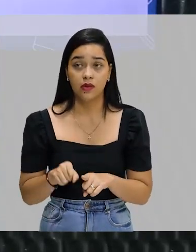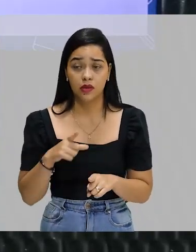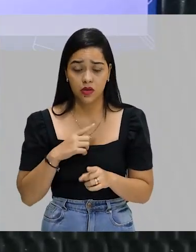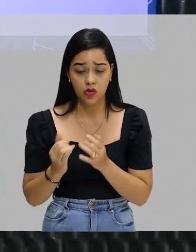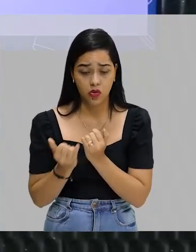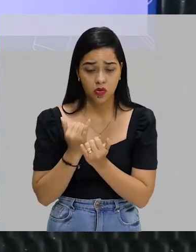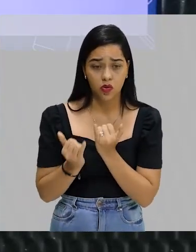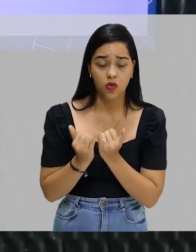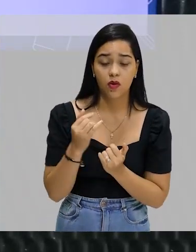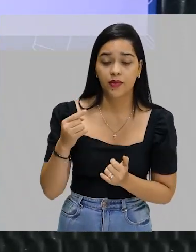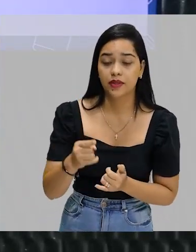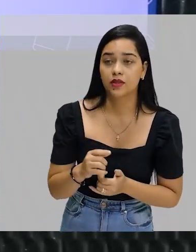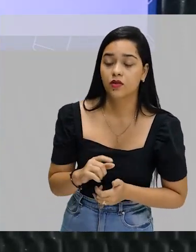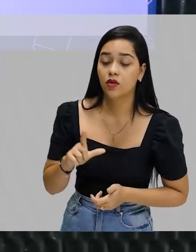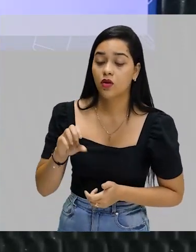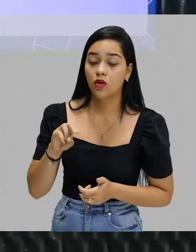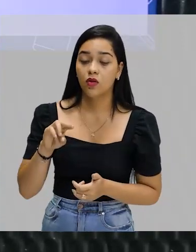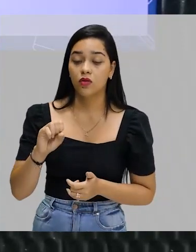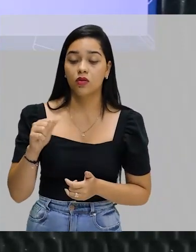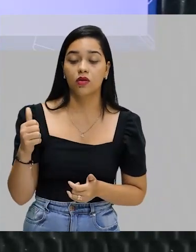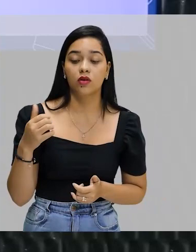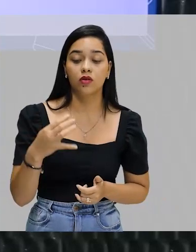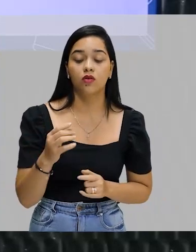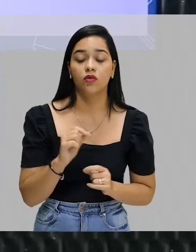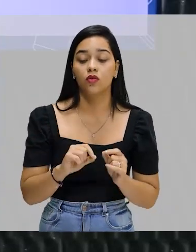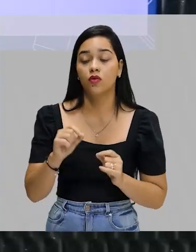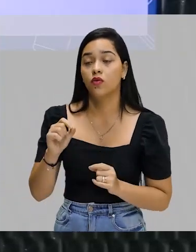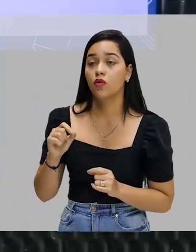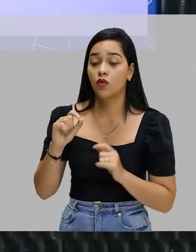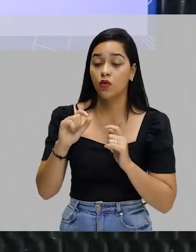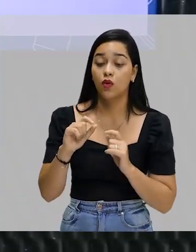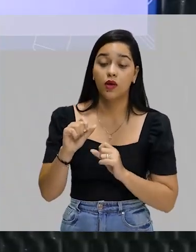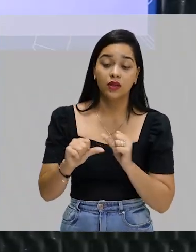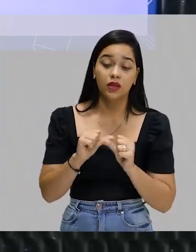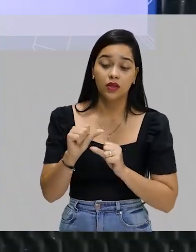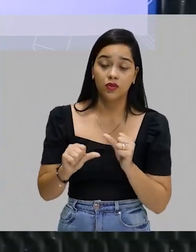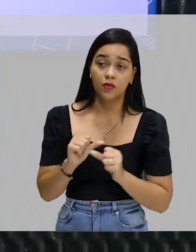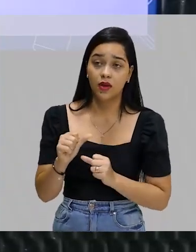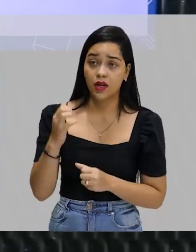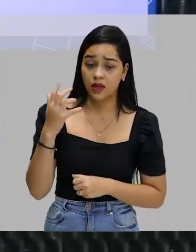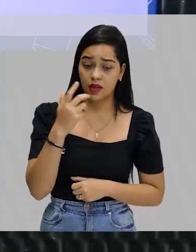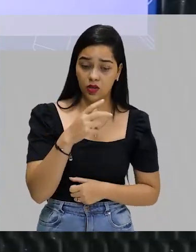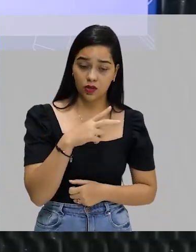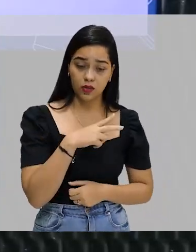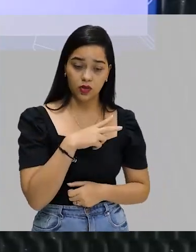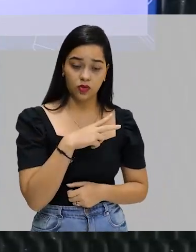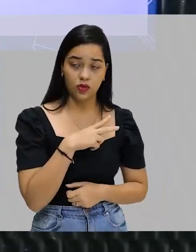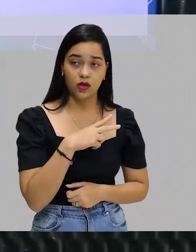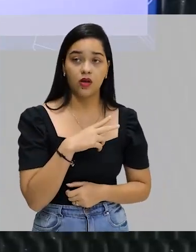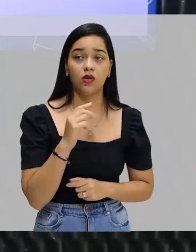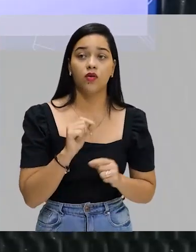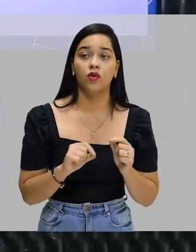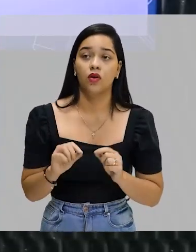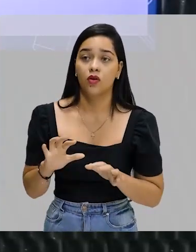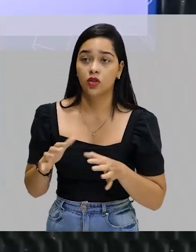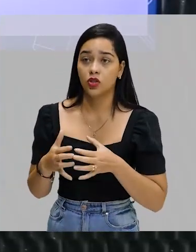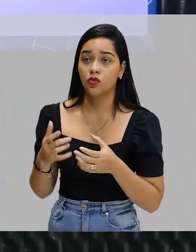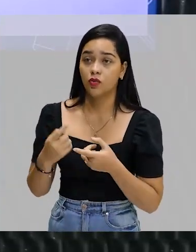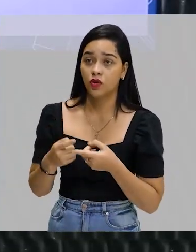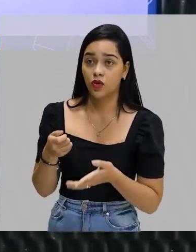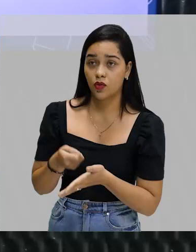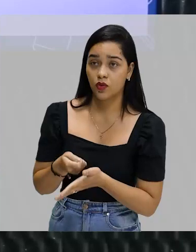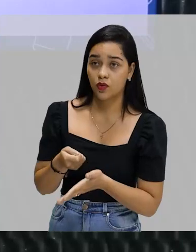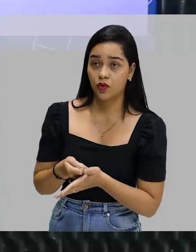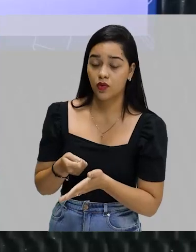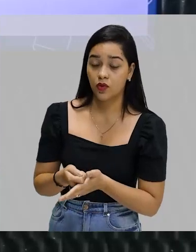similar a esse. Luís XIV foi considerado, foi o responsável por transformar a estética pessoal em uma estética coletiva, porque ele obrigou a